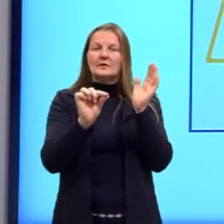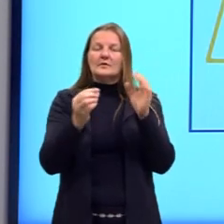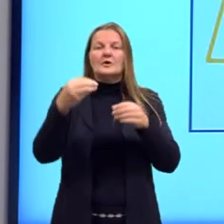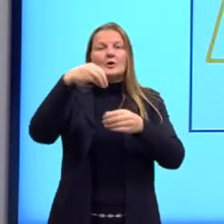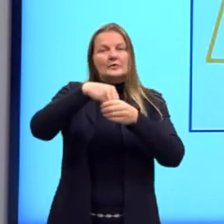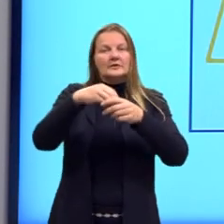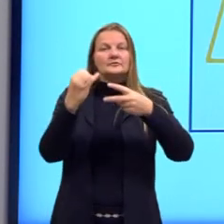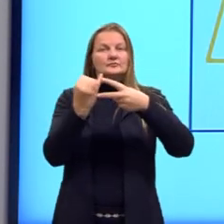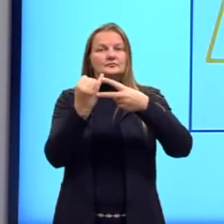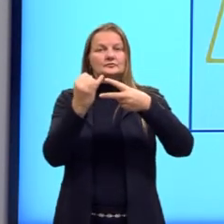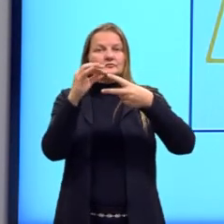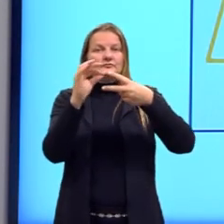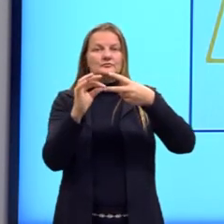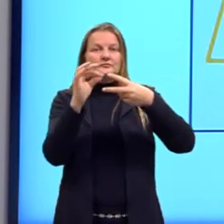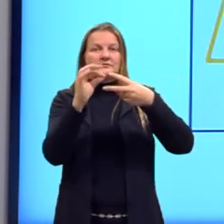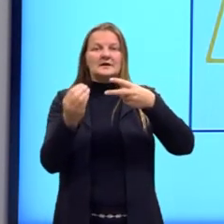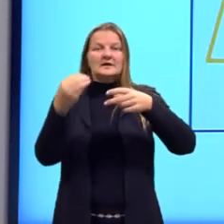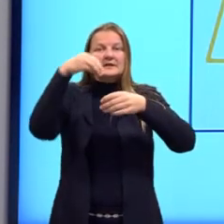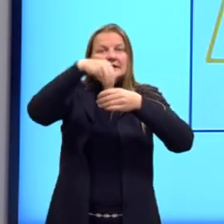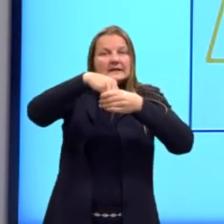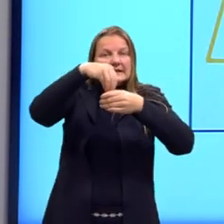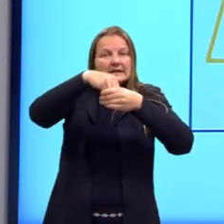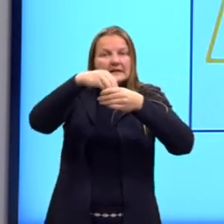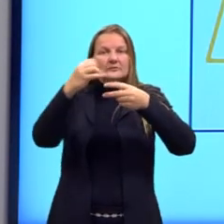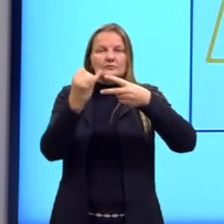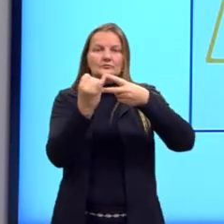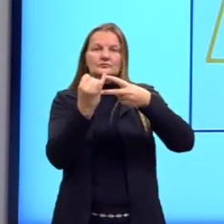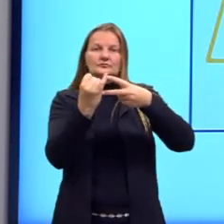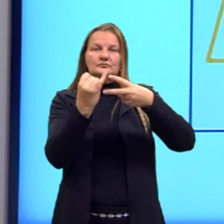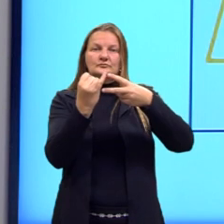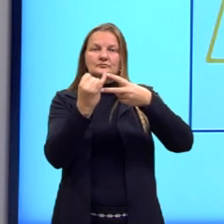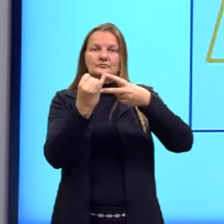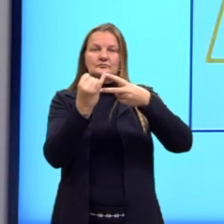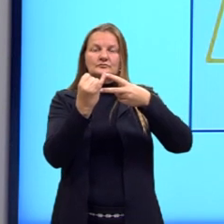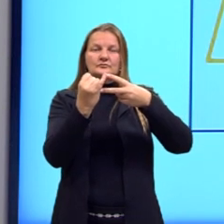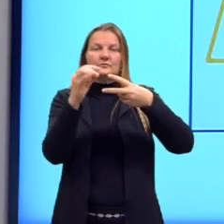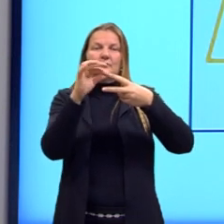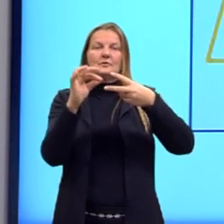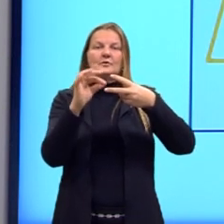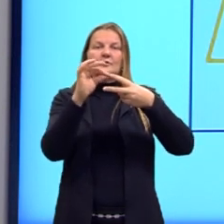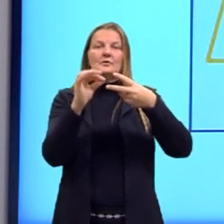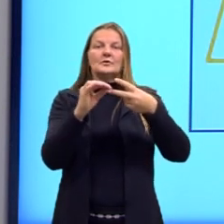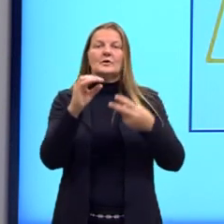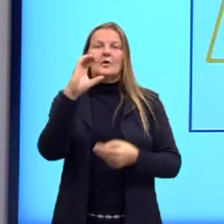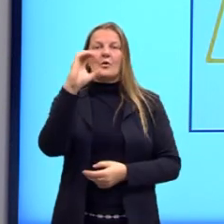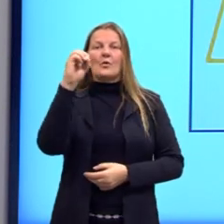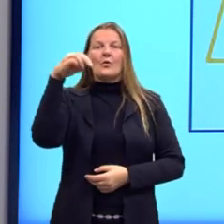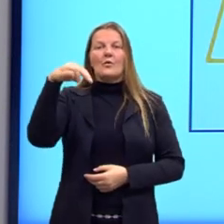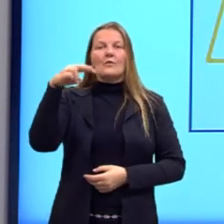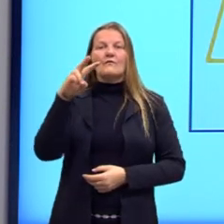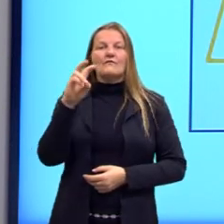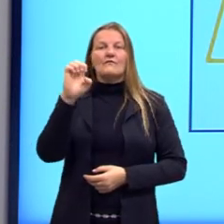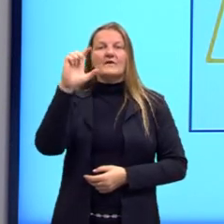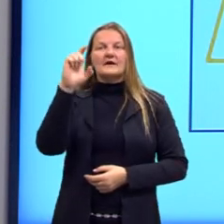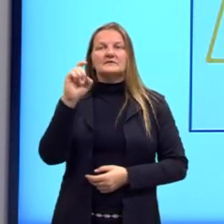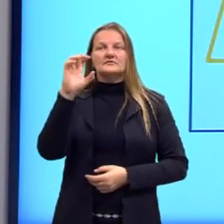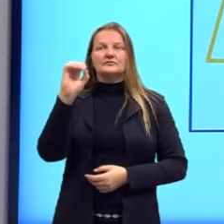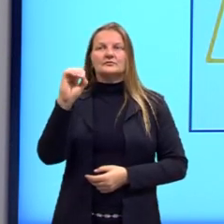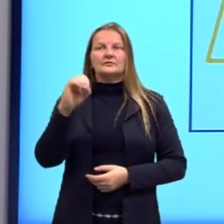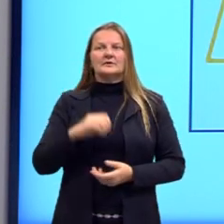poligonal ela tá totalmente inserida na região Então esse polígono é chamado de convexo